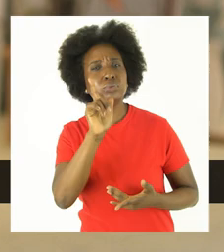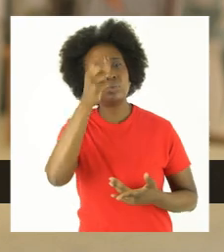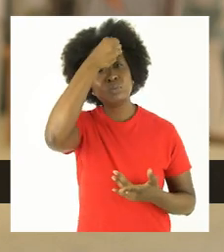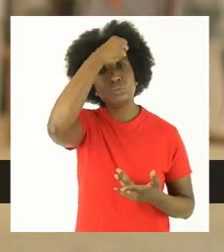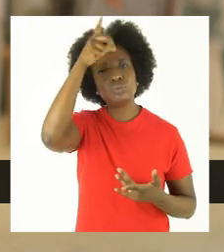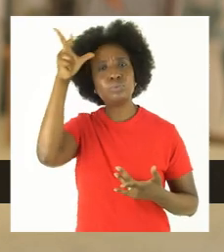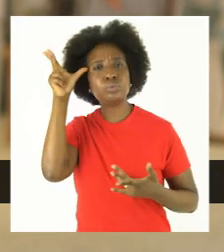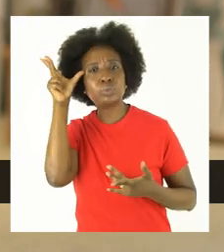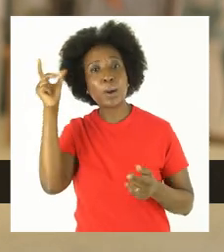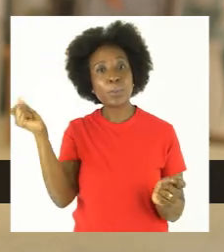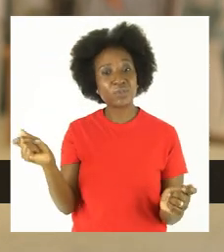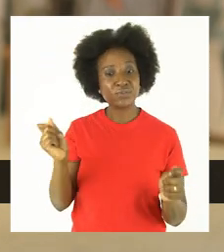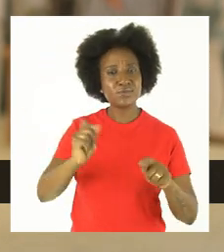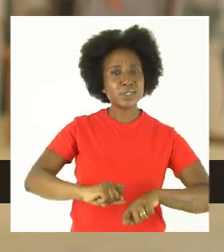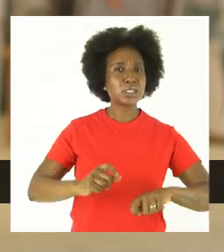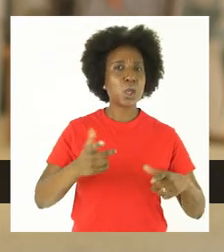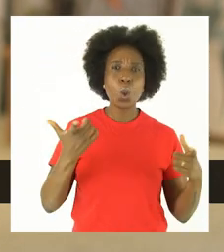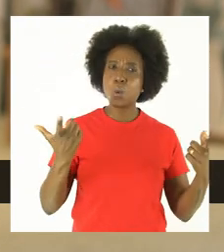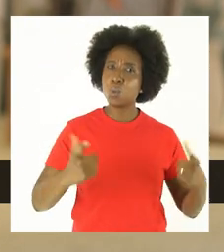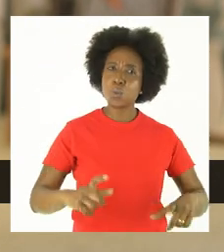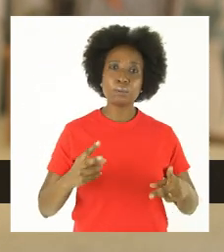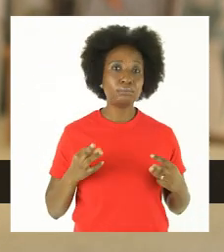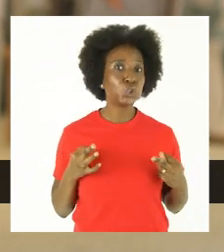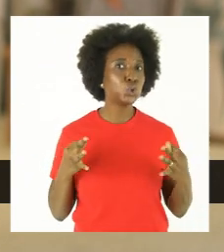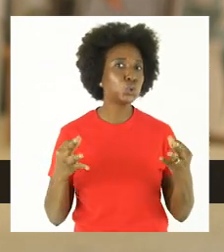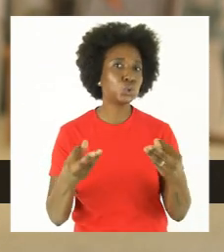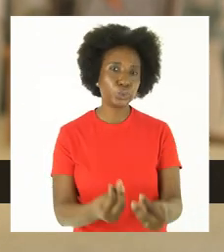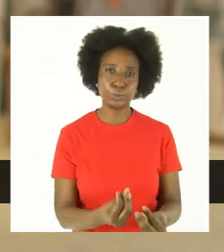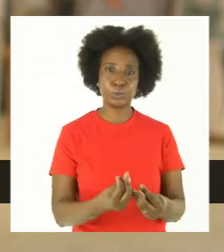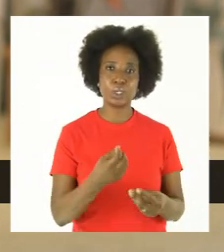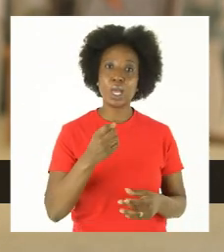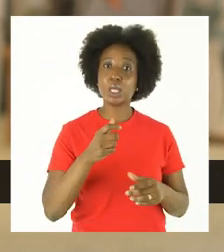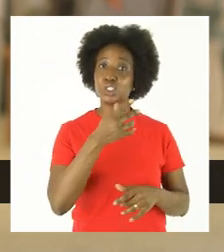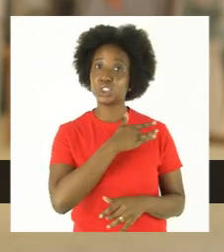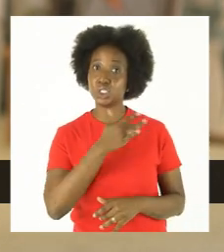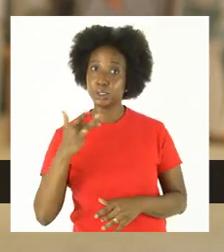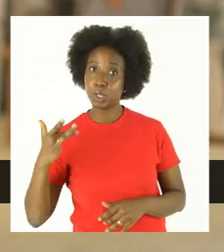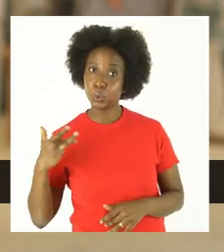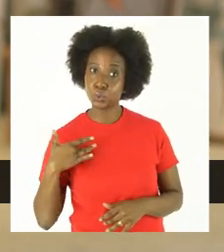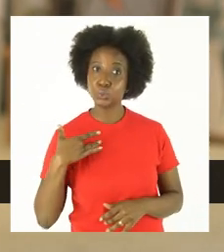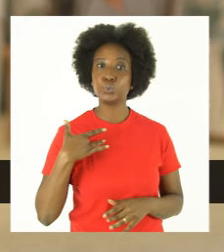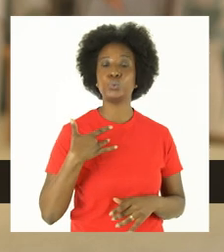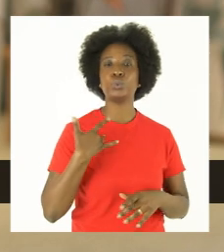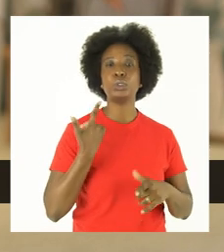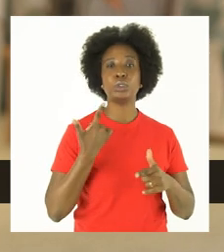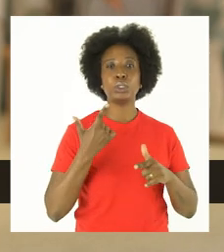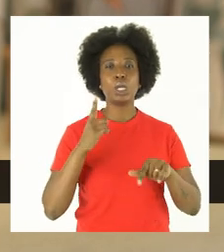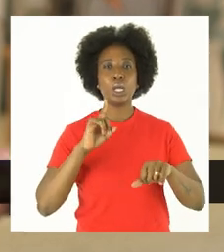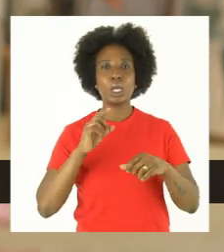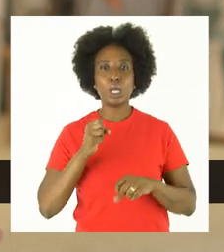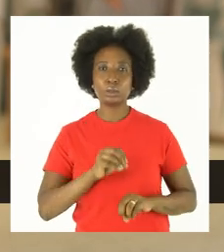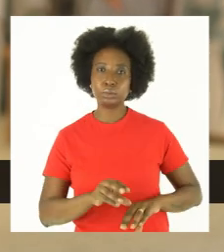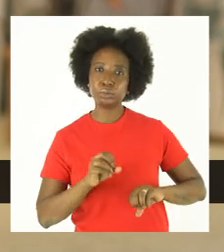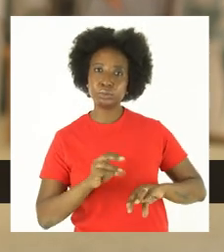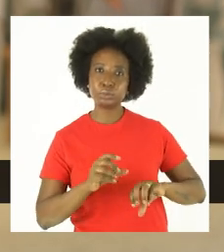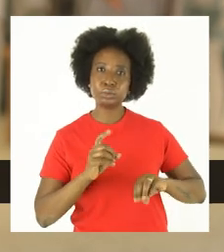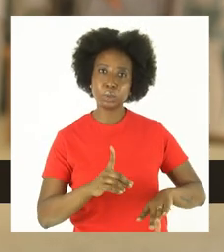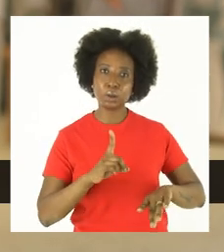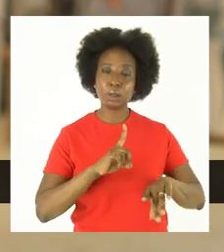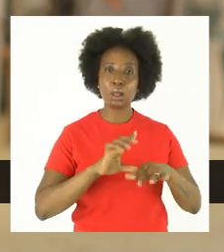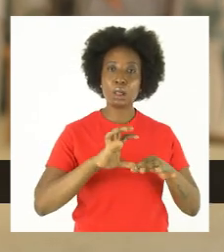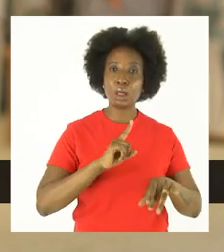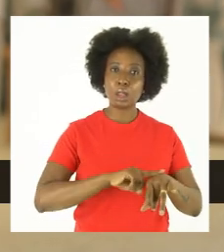Rio um lugar para todos e todas, com direito à saúde, à educação, lazer e trabalho, e também uma